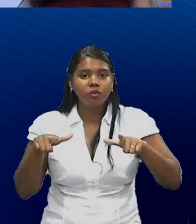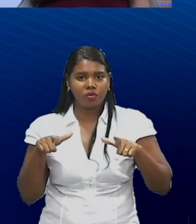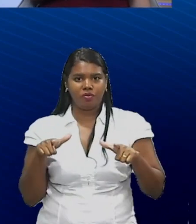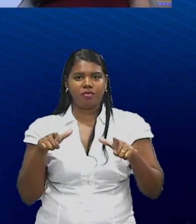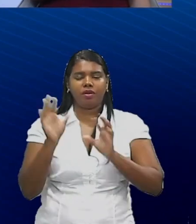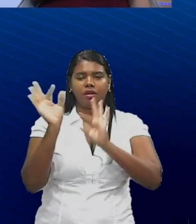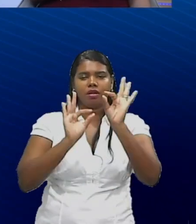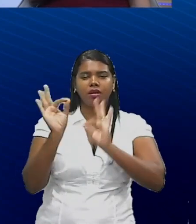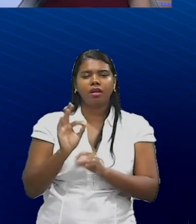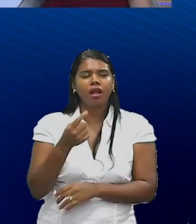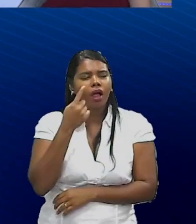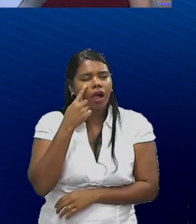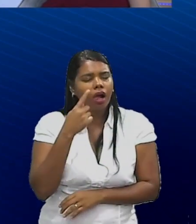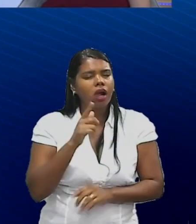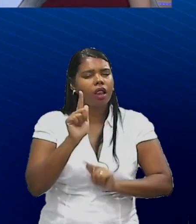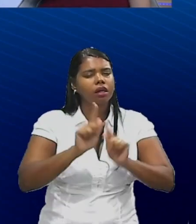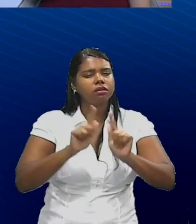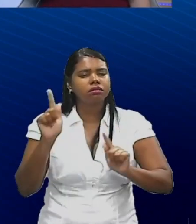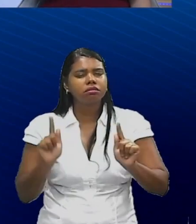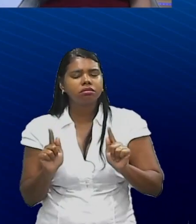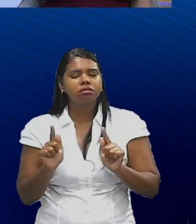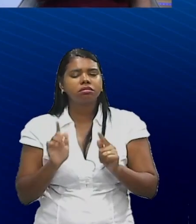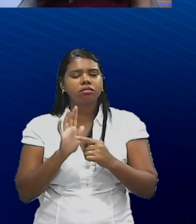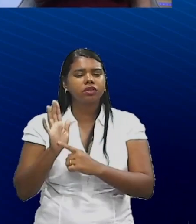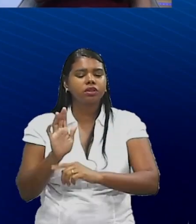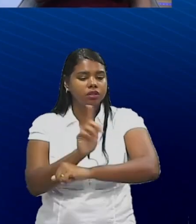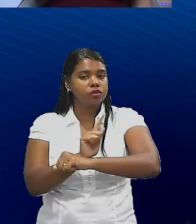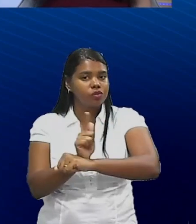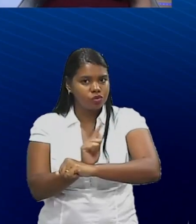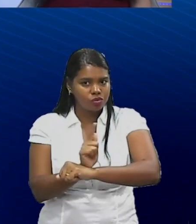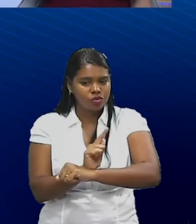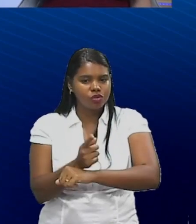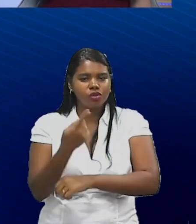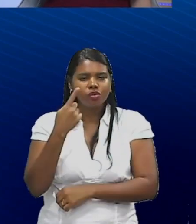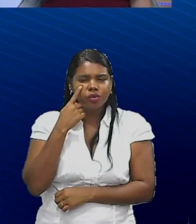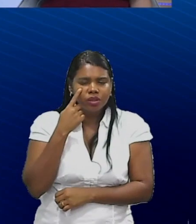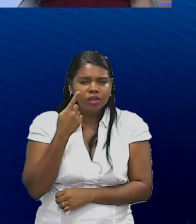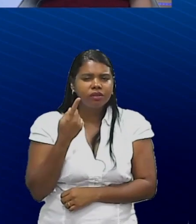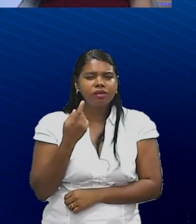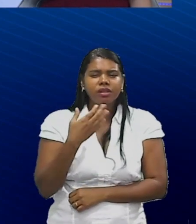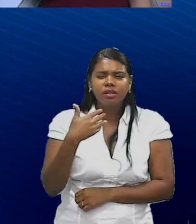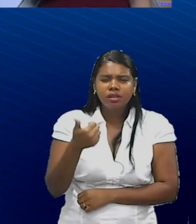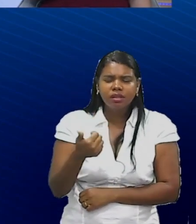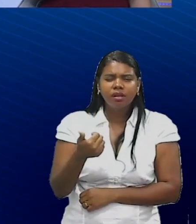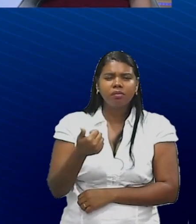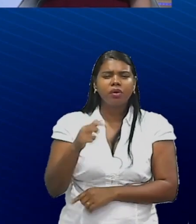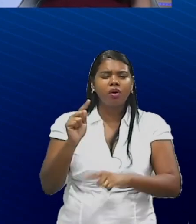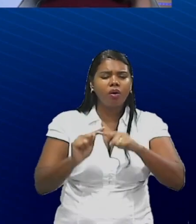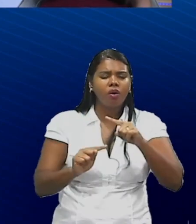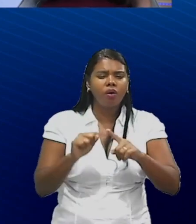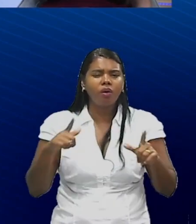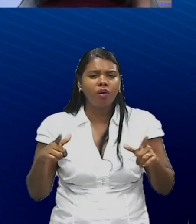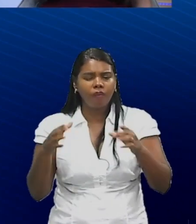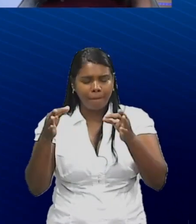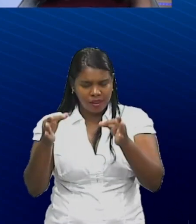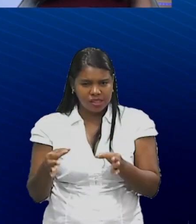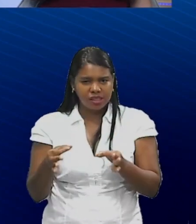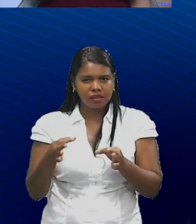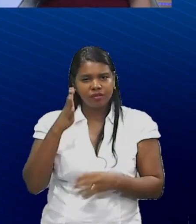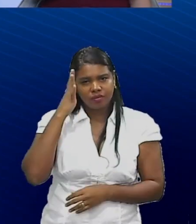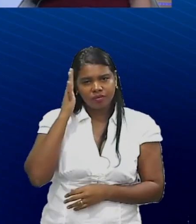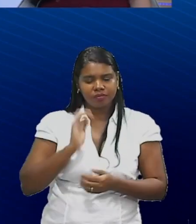a organização. Então, cabe ao gestor da qualidade utilizar o quê? Esse material de forma o quê? Bem assertiva,